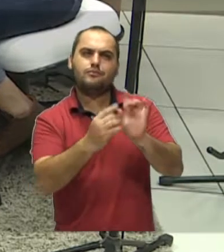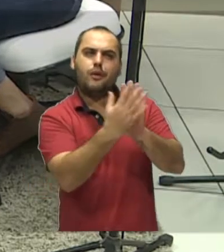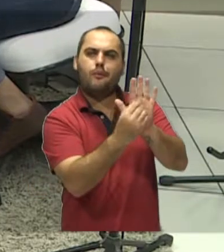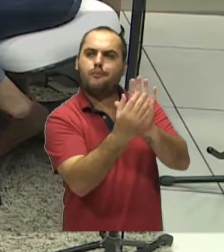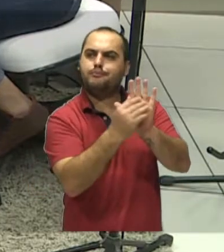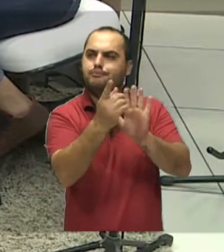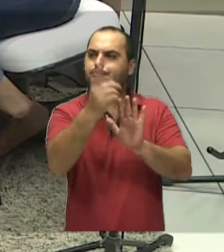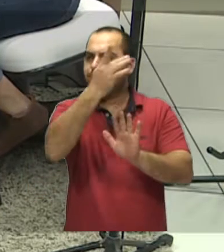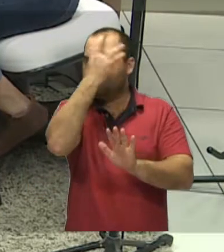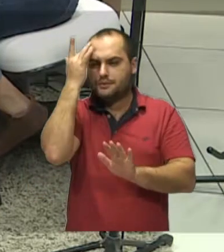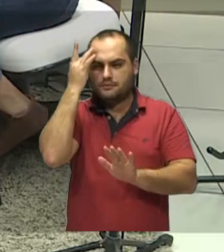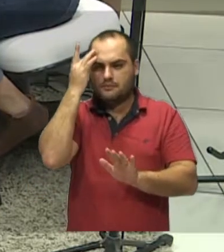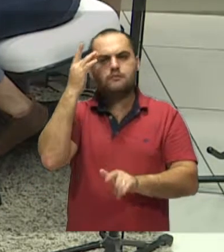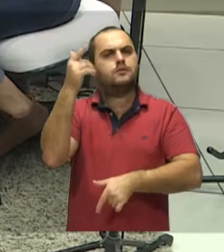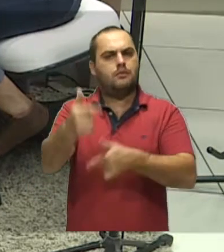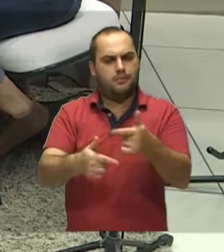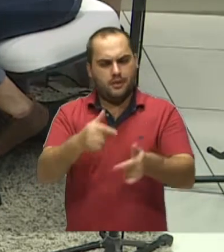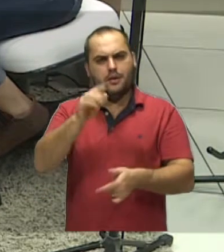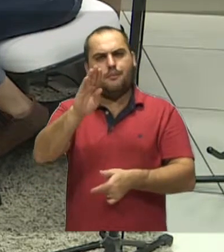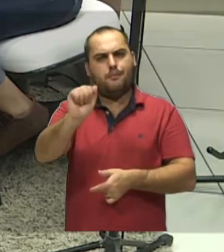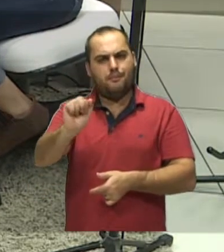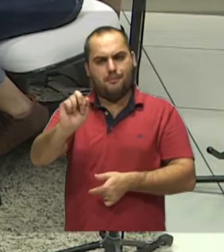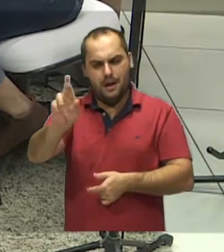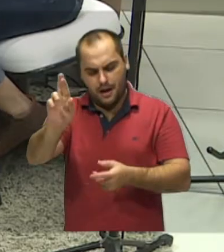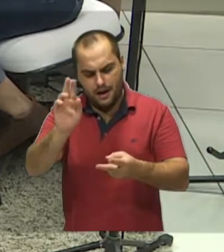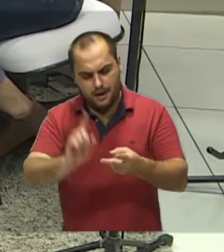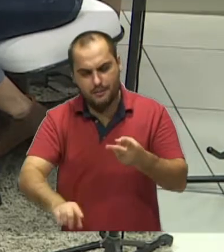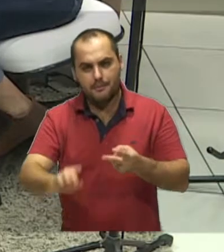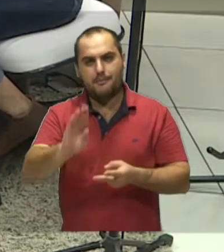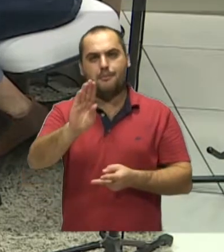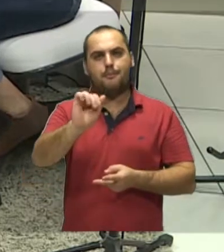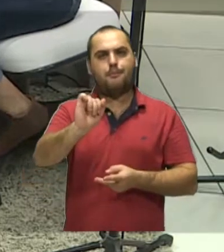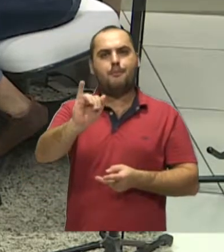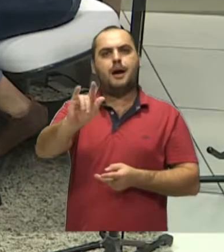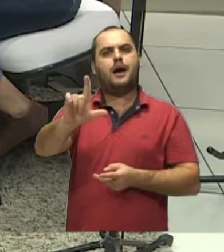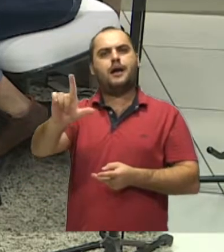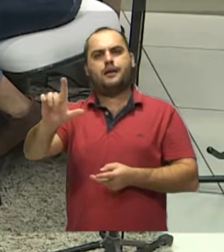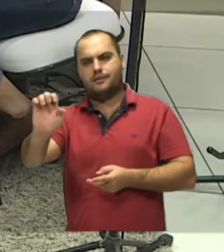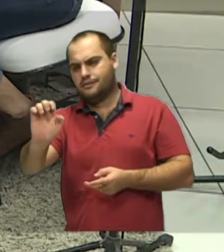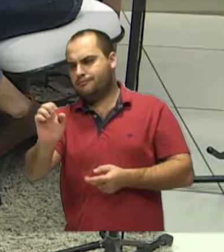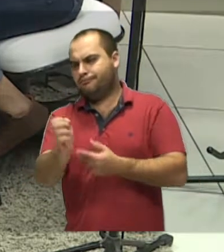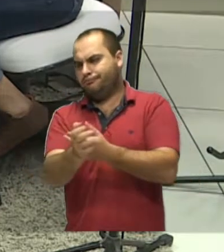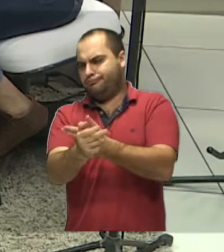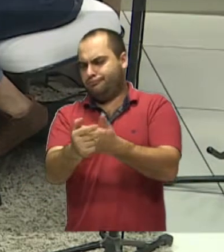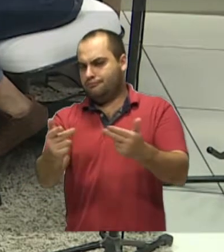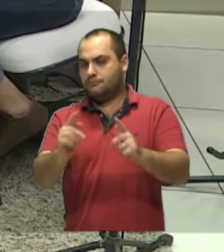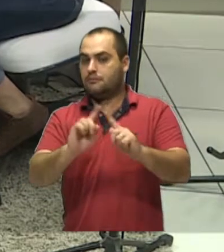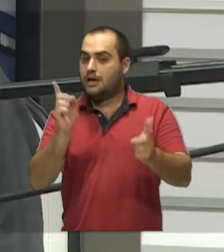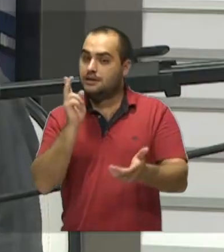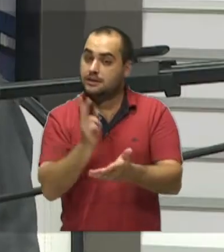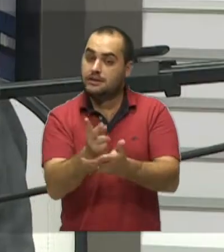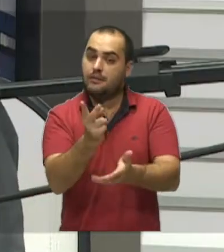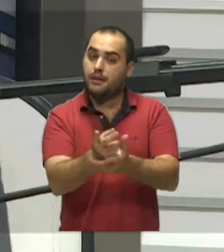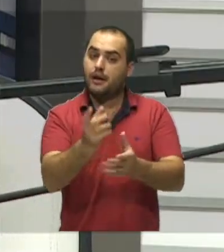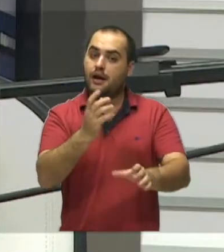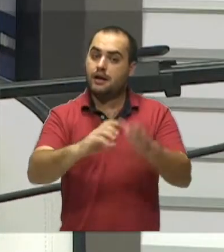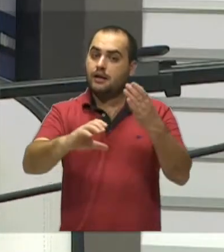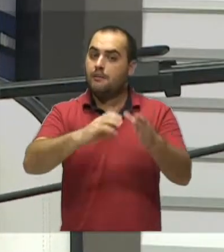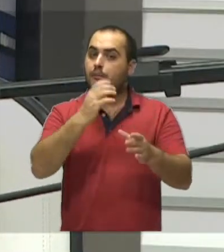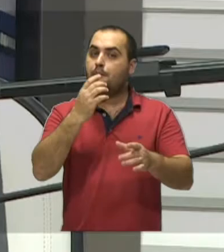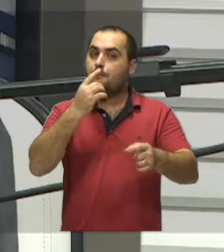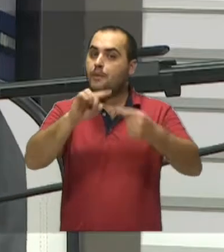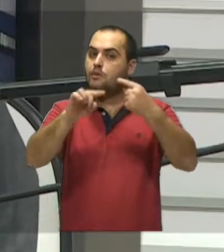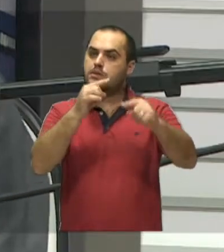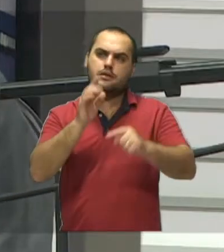enfim, né, trabalhei baile, enfim, uma trajetória, acho que muitos cantores passam por aí, mas sempre cantando músicas já consagradas,